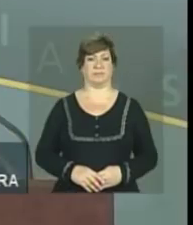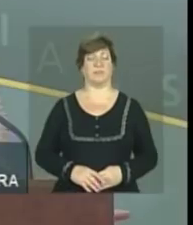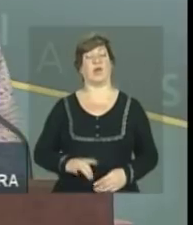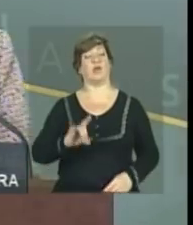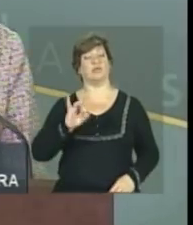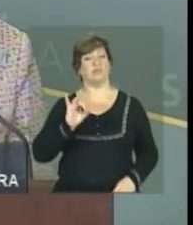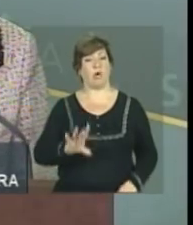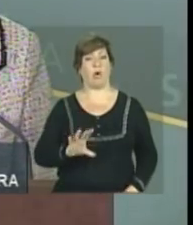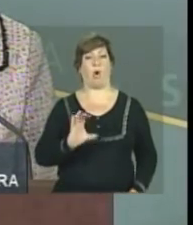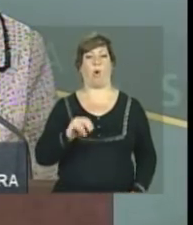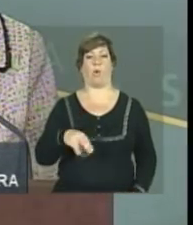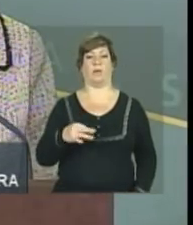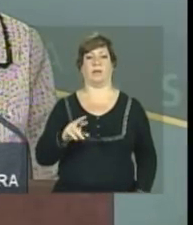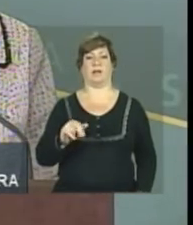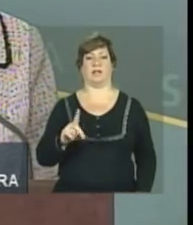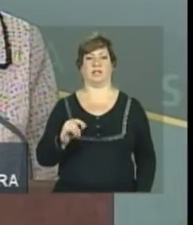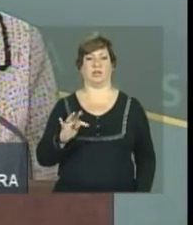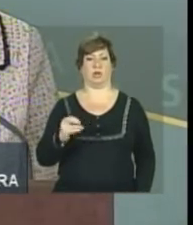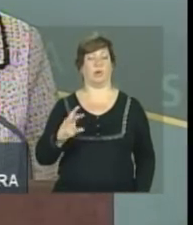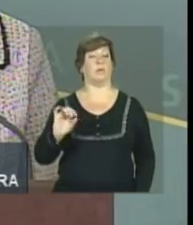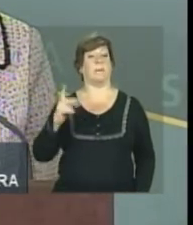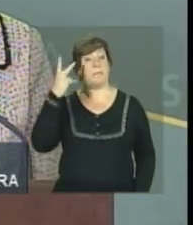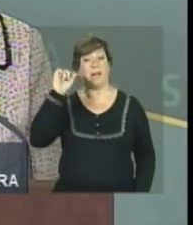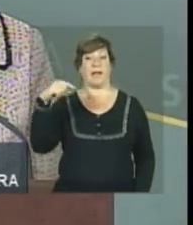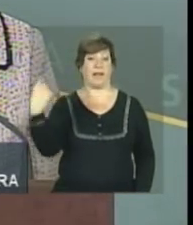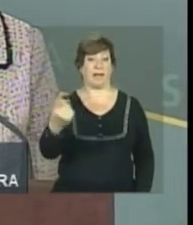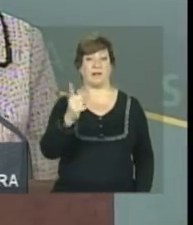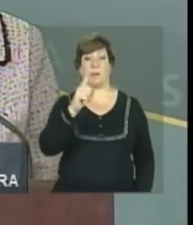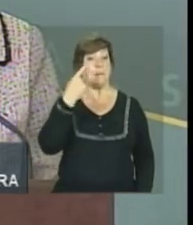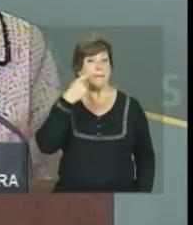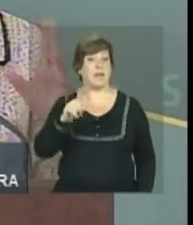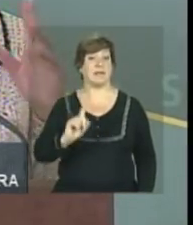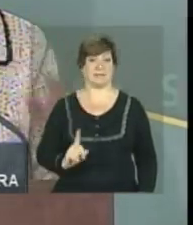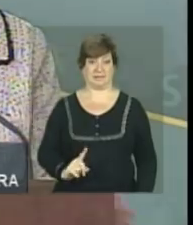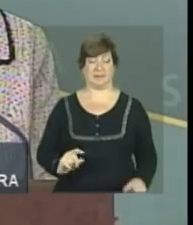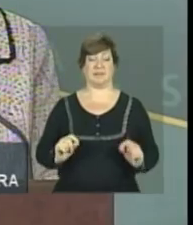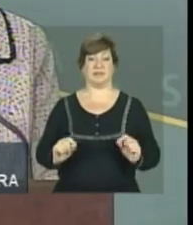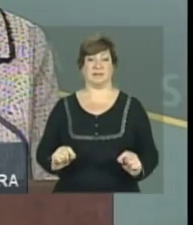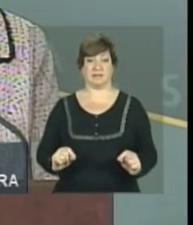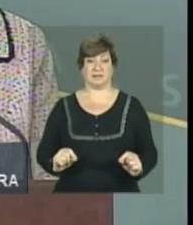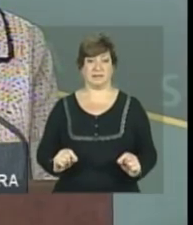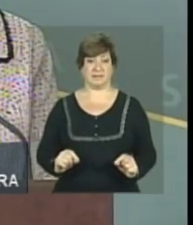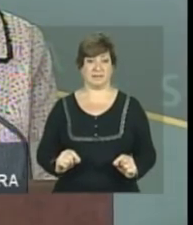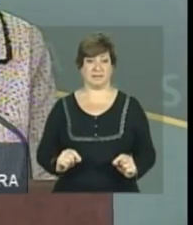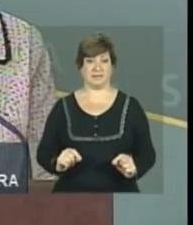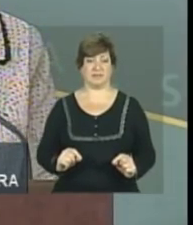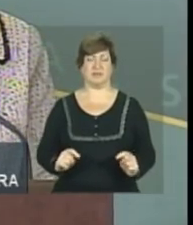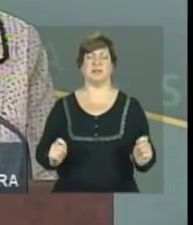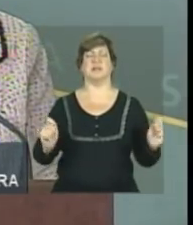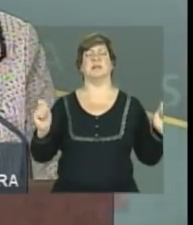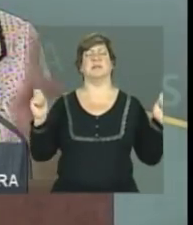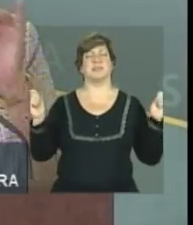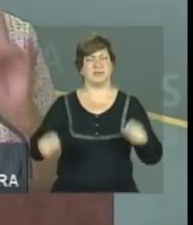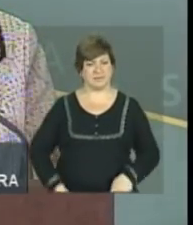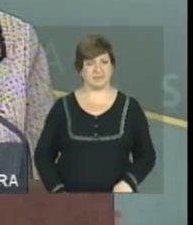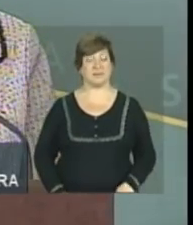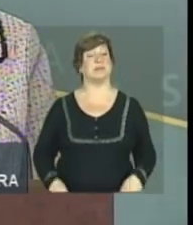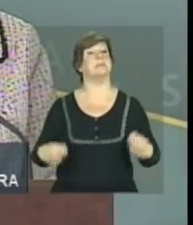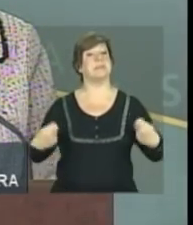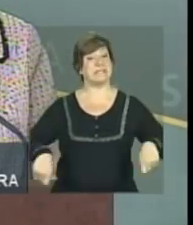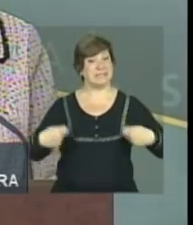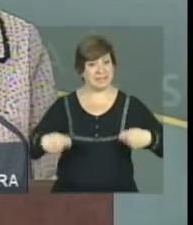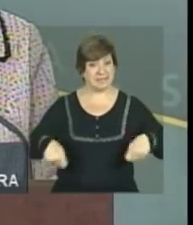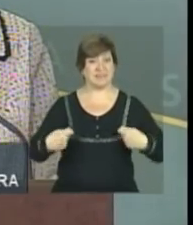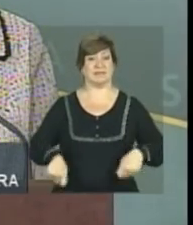Só é contraditório para aqueles que não percebem que é possível e é